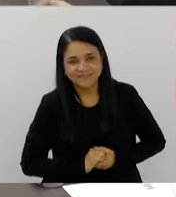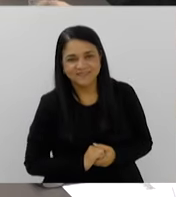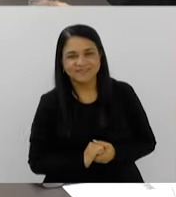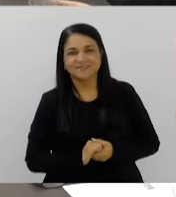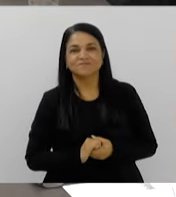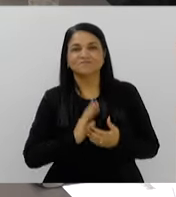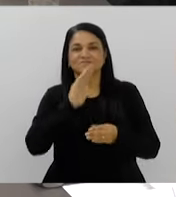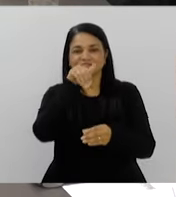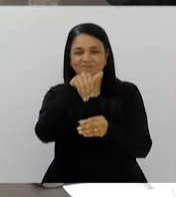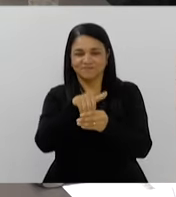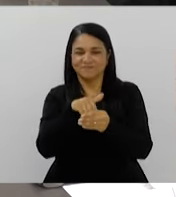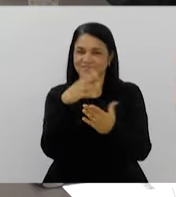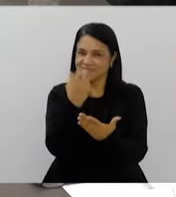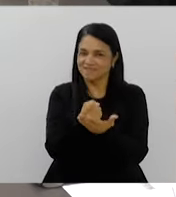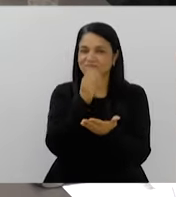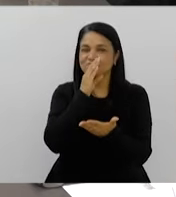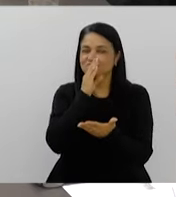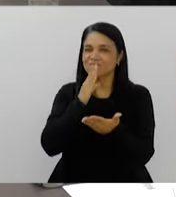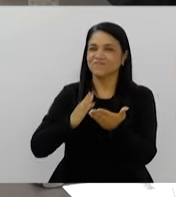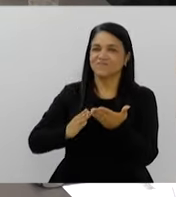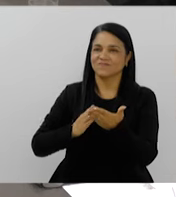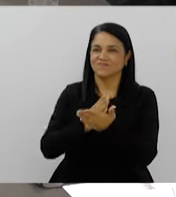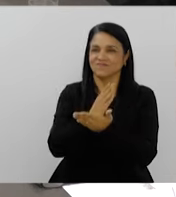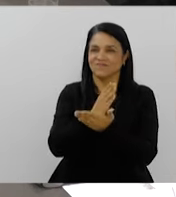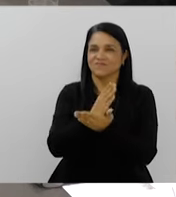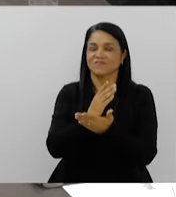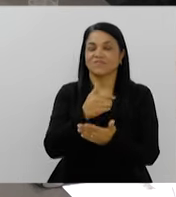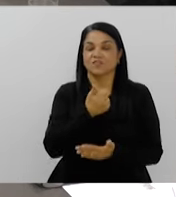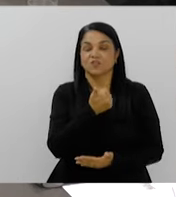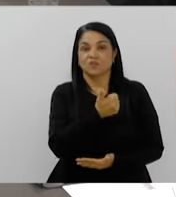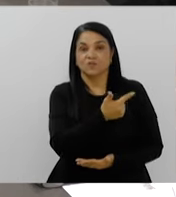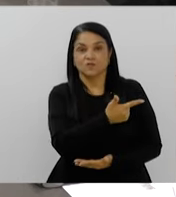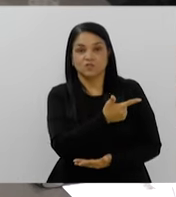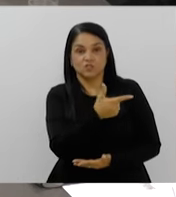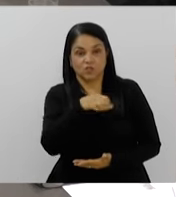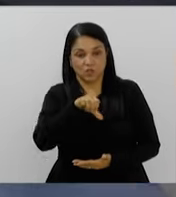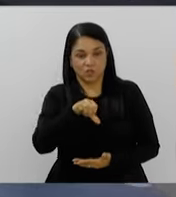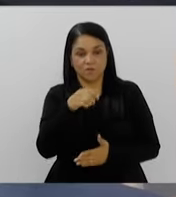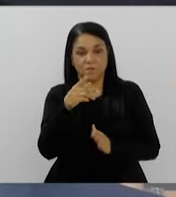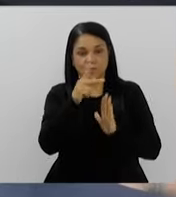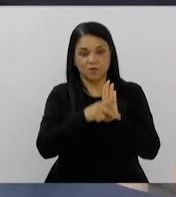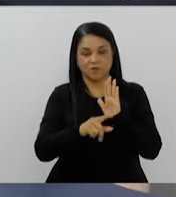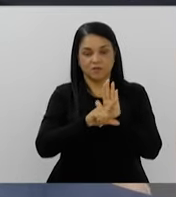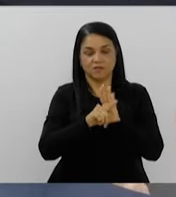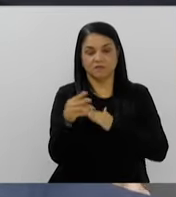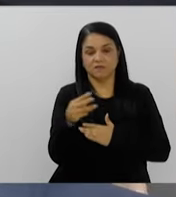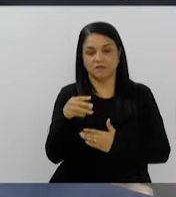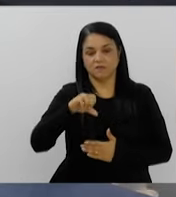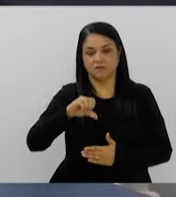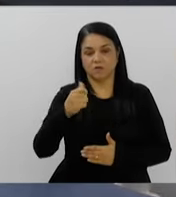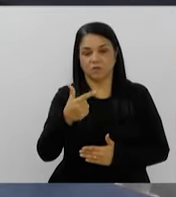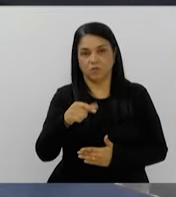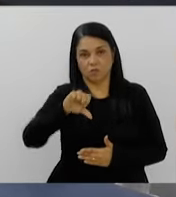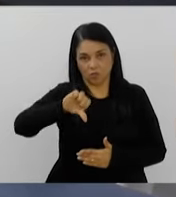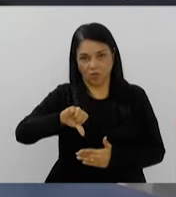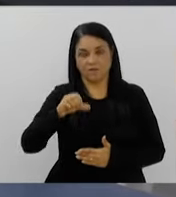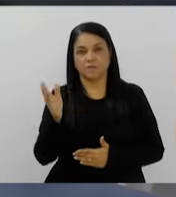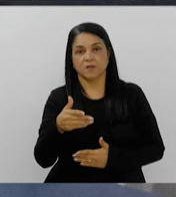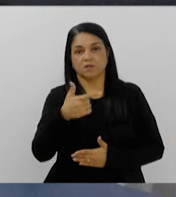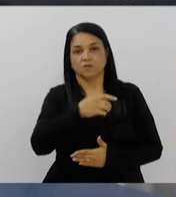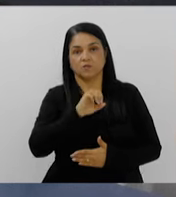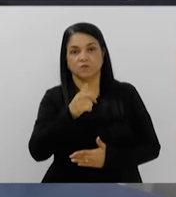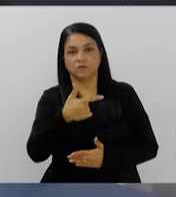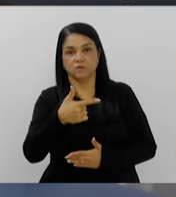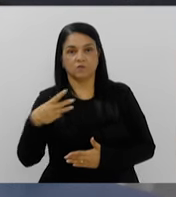Em votação, senhores que aprovam, permaneçam como estão, aprovado. 29. Projeto de lei 3309 de 24, de autoria da deputada Élica